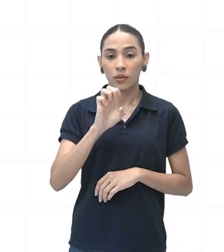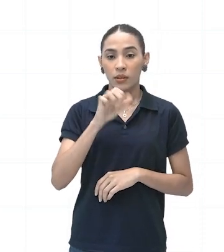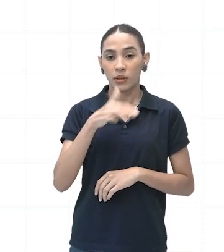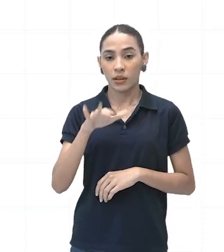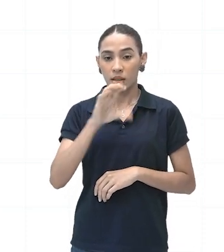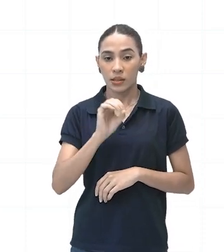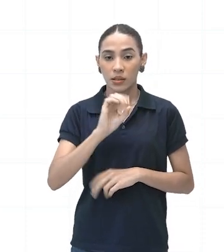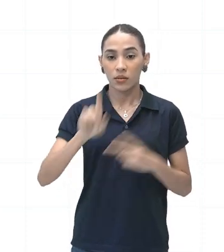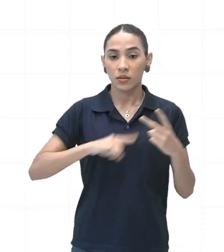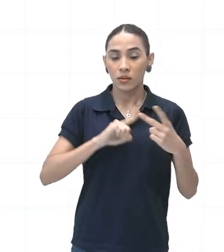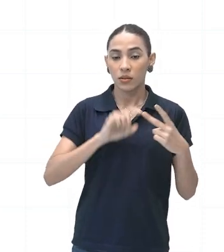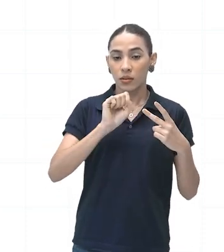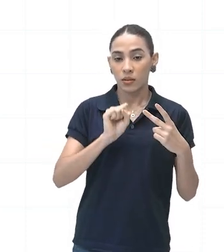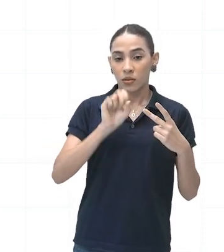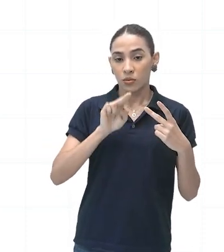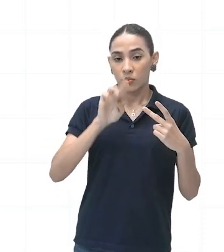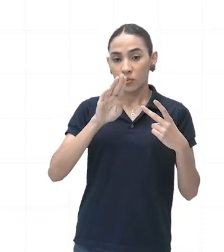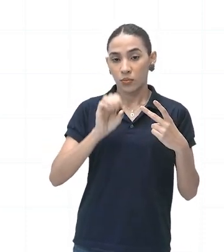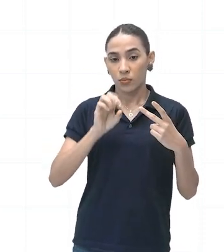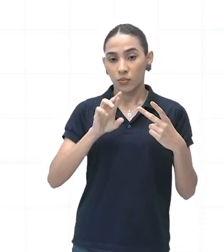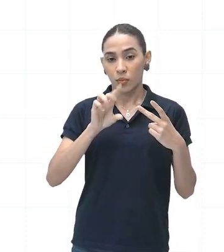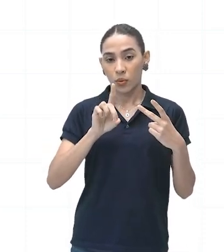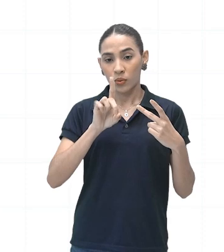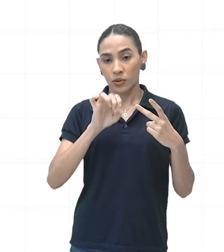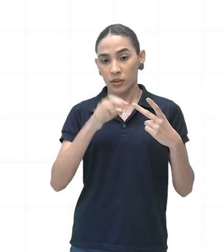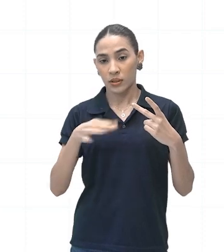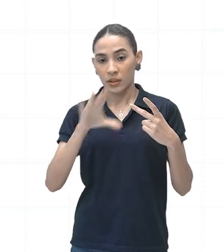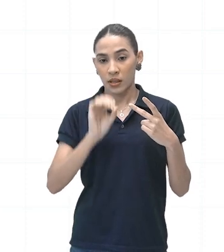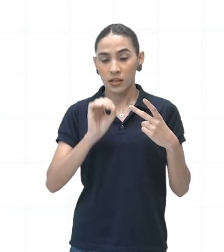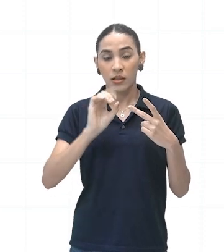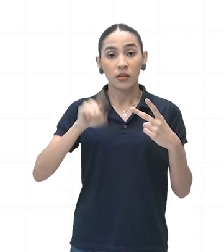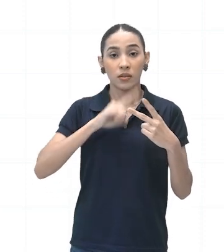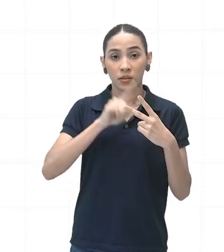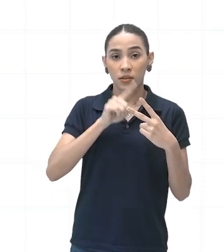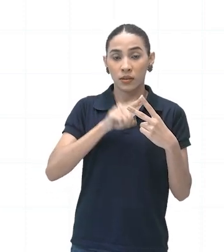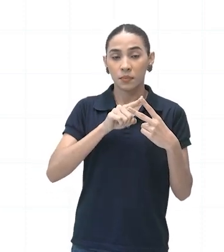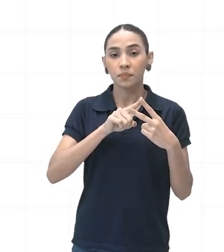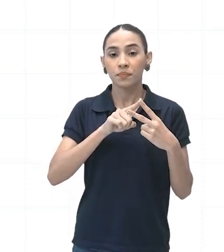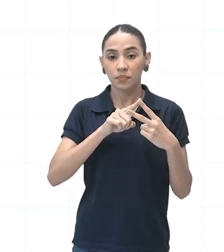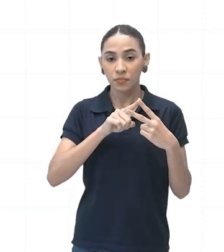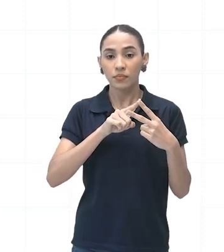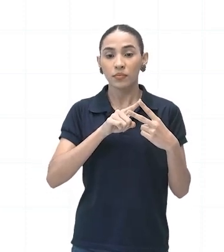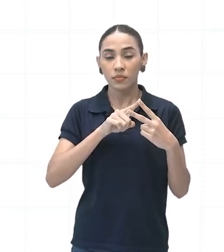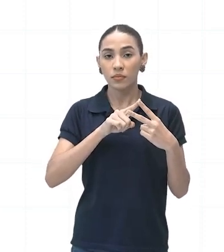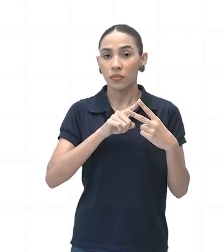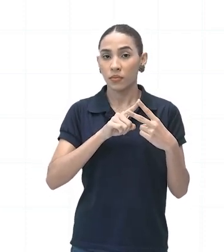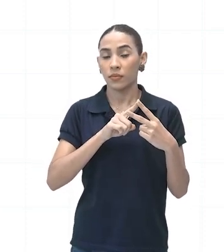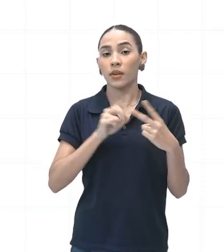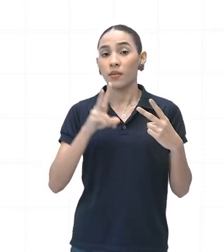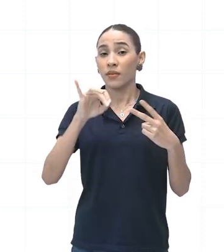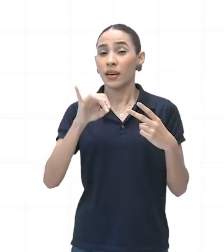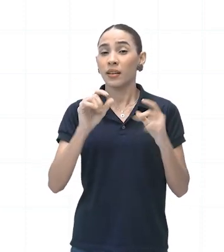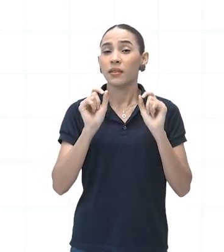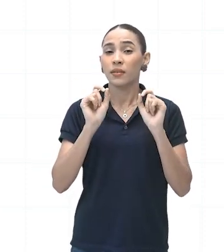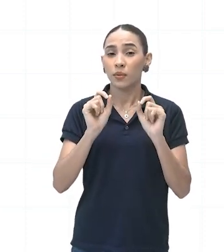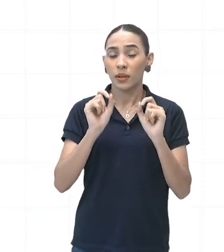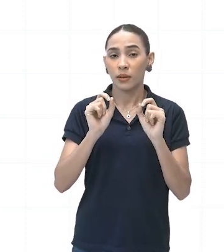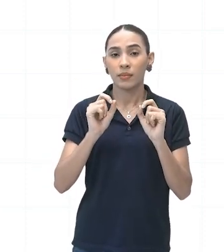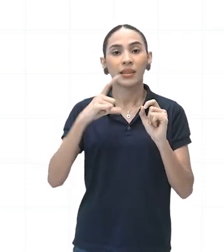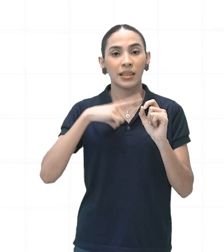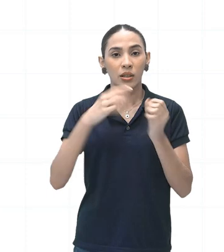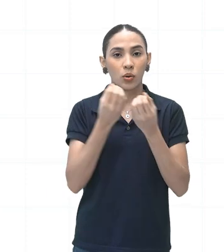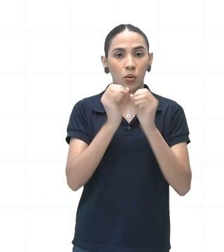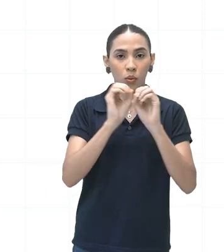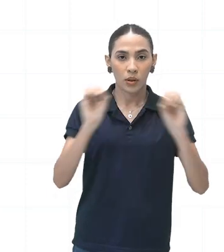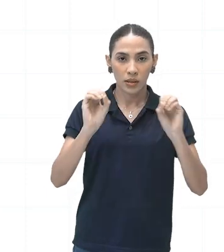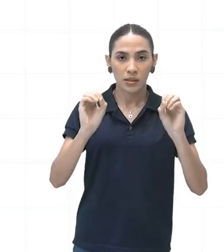ou a subordinação. Quando eu tenho a coordenação, a gente vai ver que nós temos